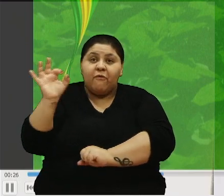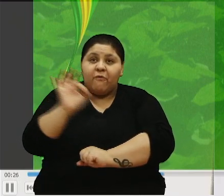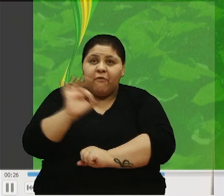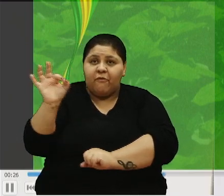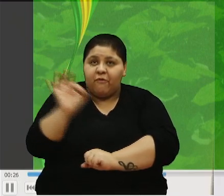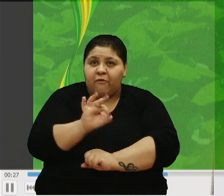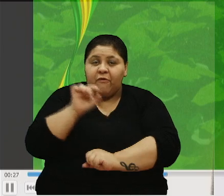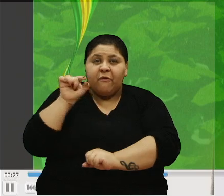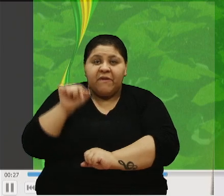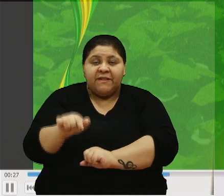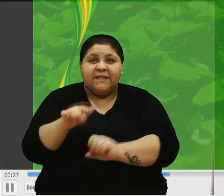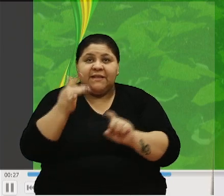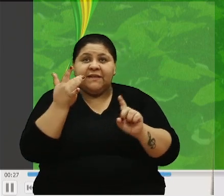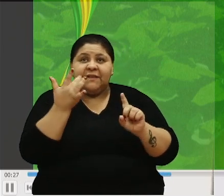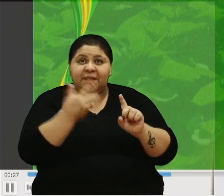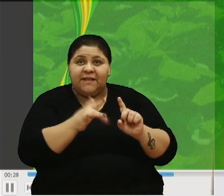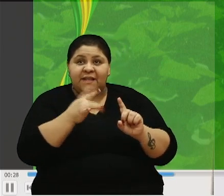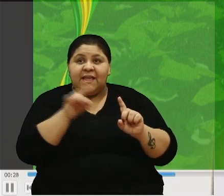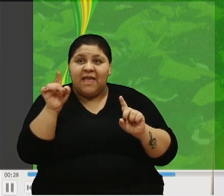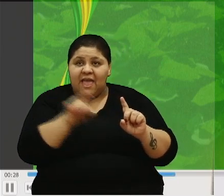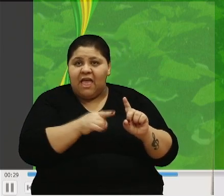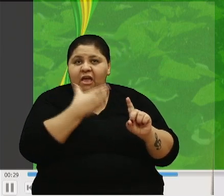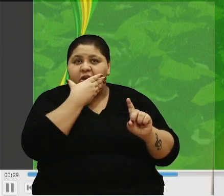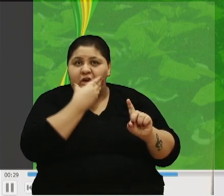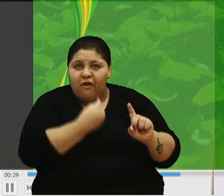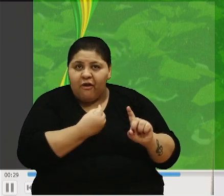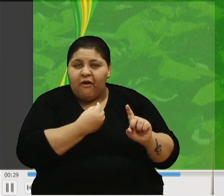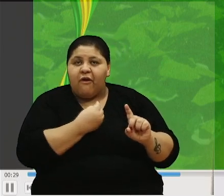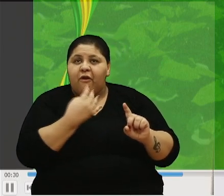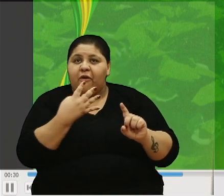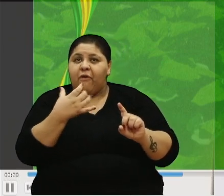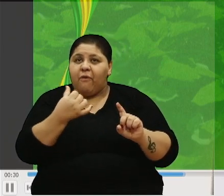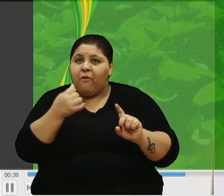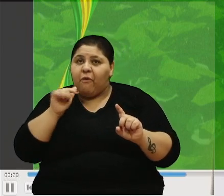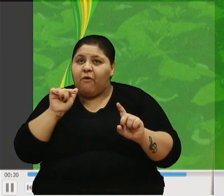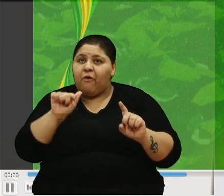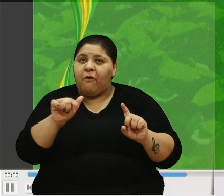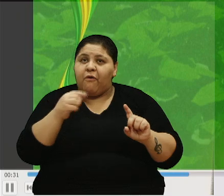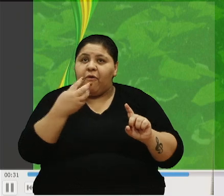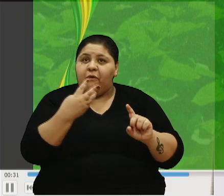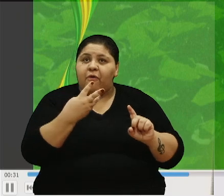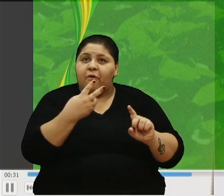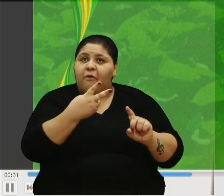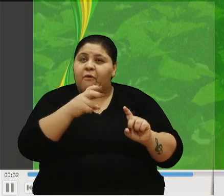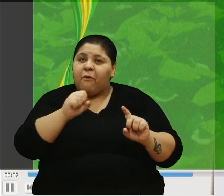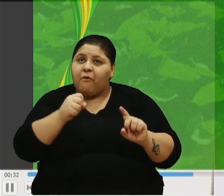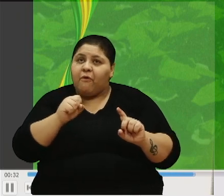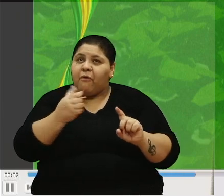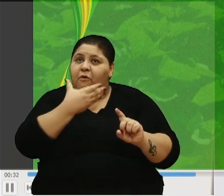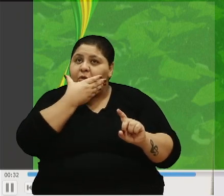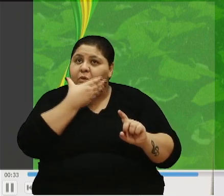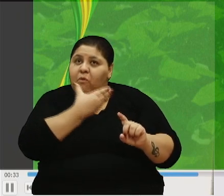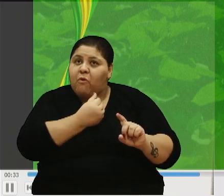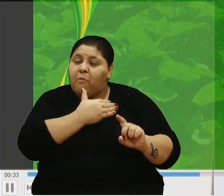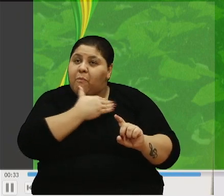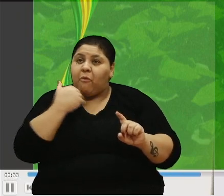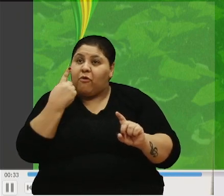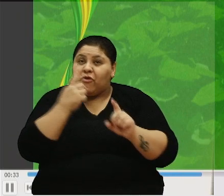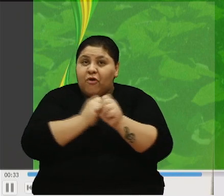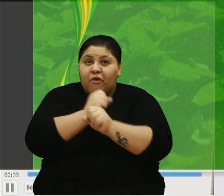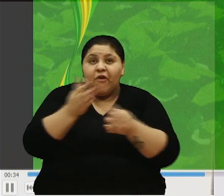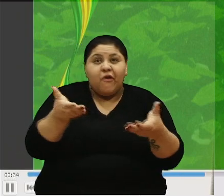99,3% dessas vítimas eram homens. Cerca de 46 mil homens mortos em um ano.